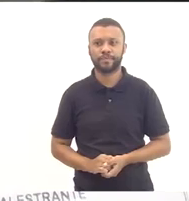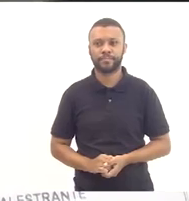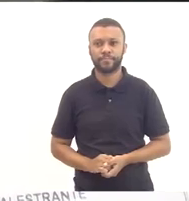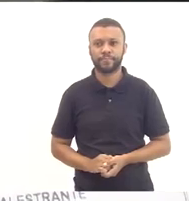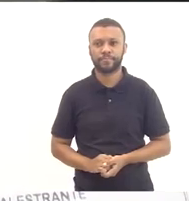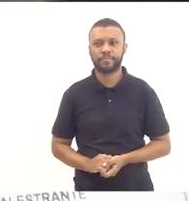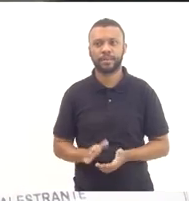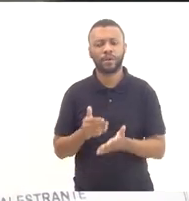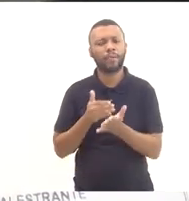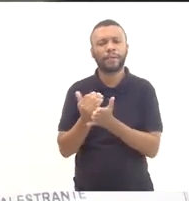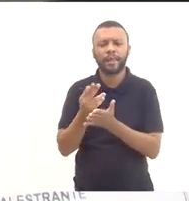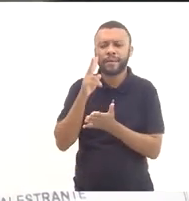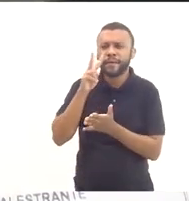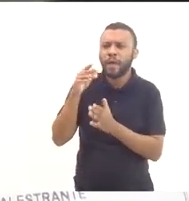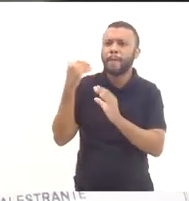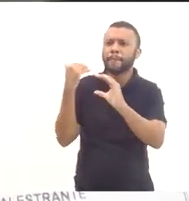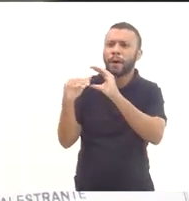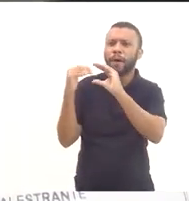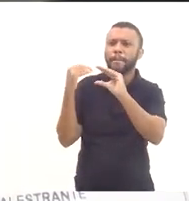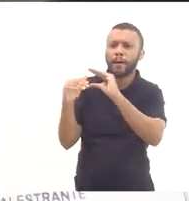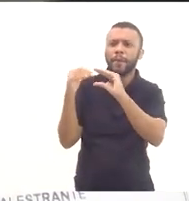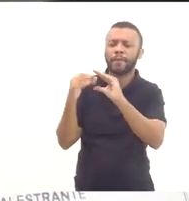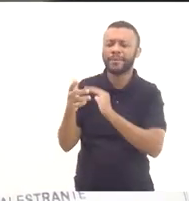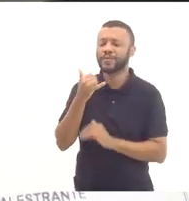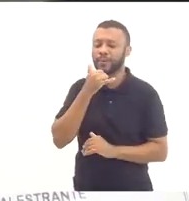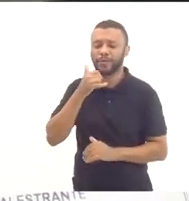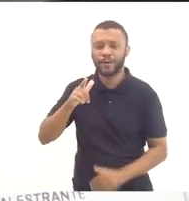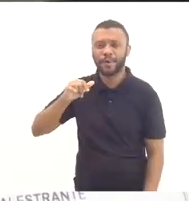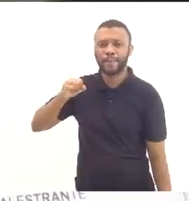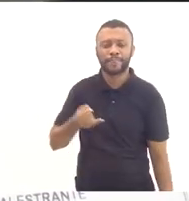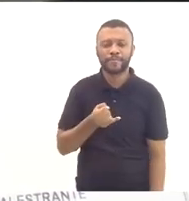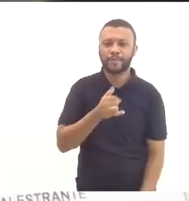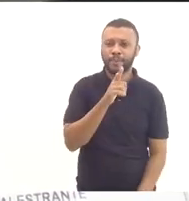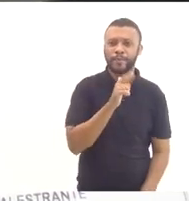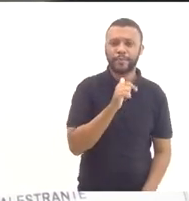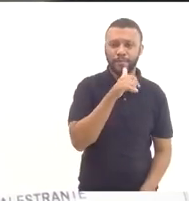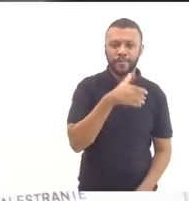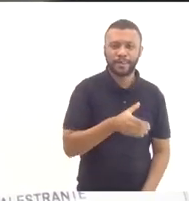comecei a ver os e-mails a Bia eu já bebi uma água